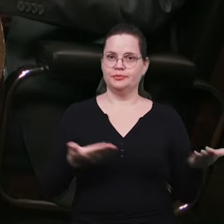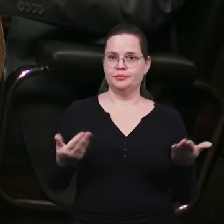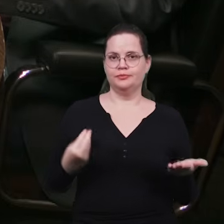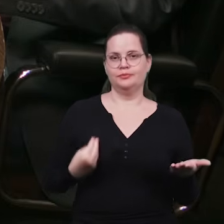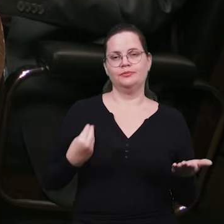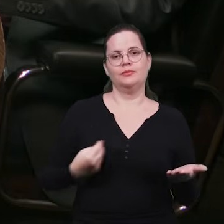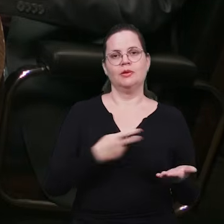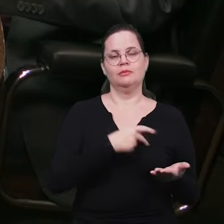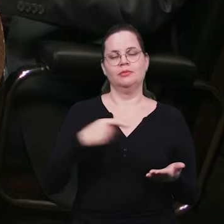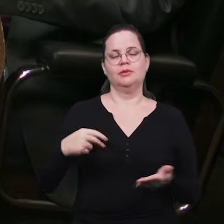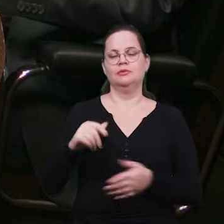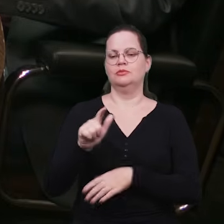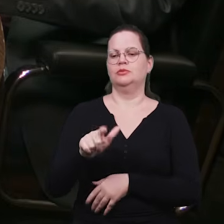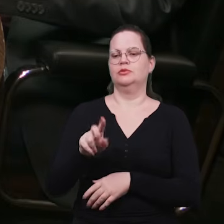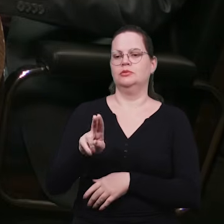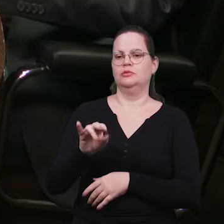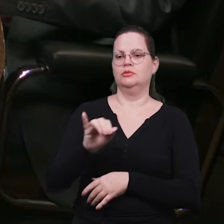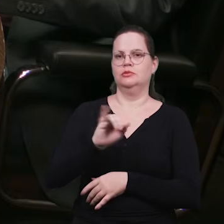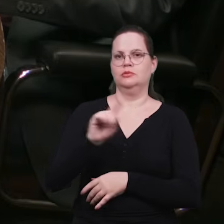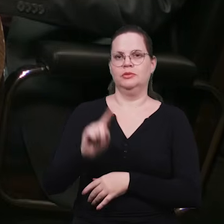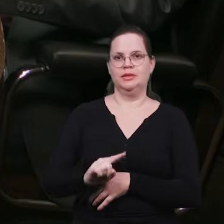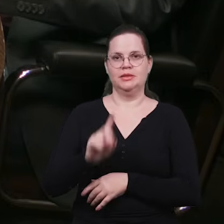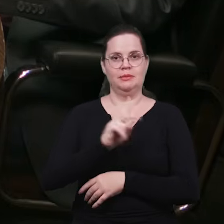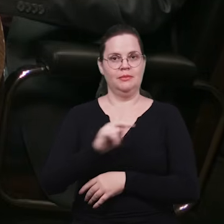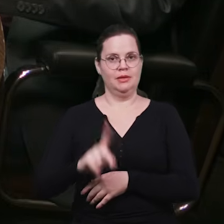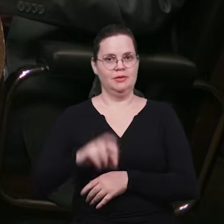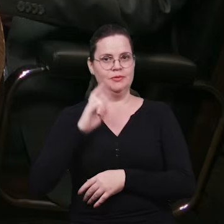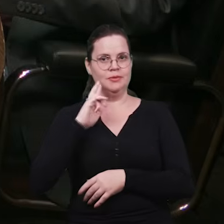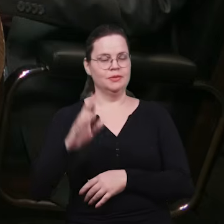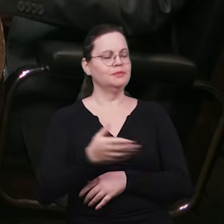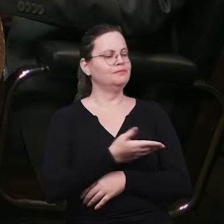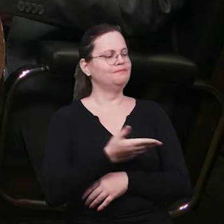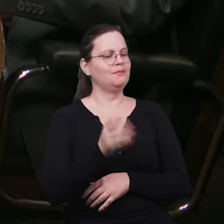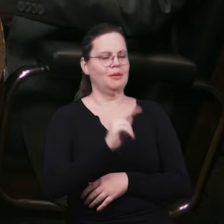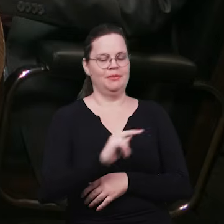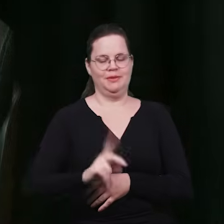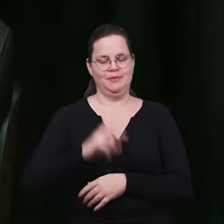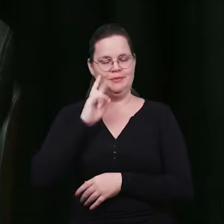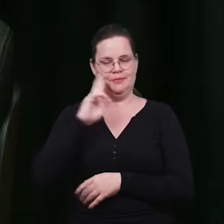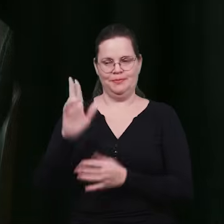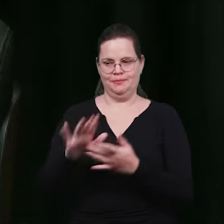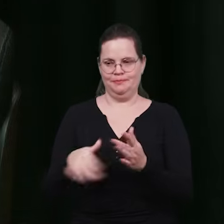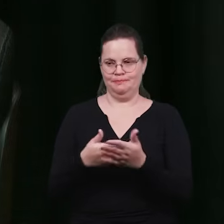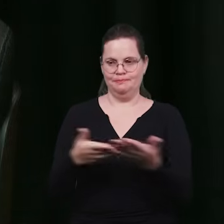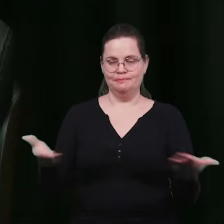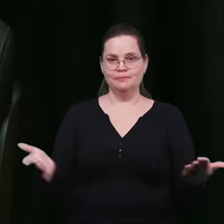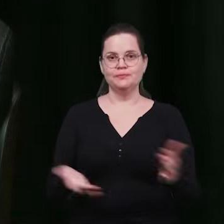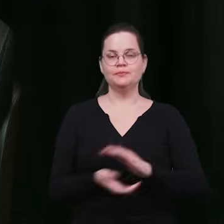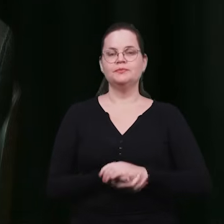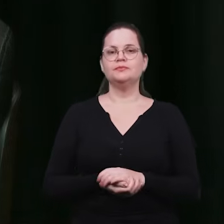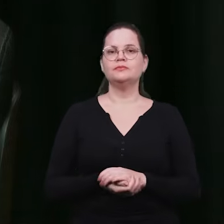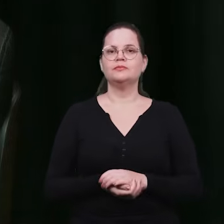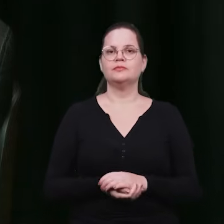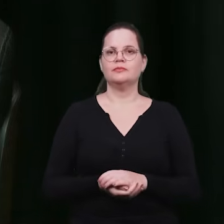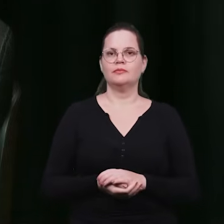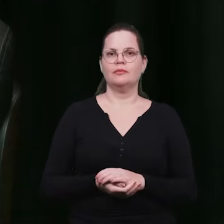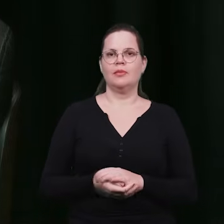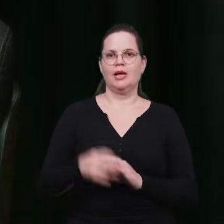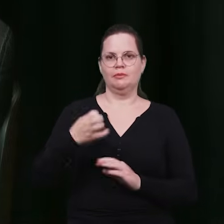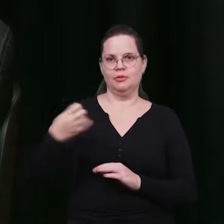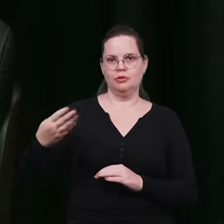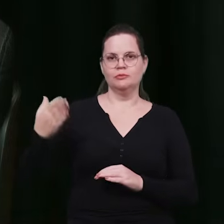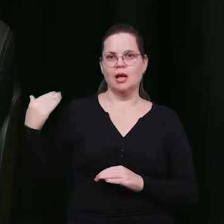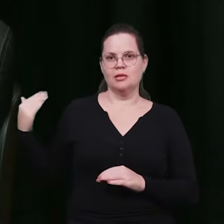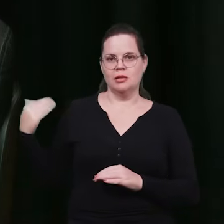Luiz Carlos. Pastor Luiz, a paz do Senhor. A paz do Senhor a todos. Meus amados, no episódio